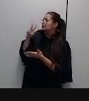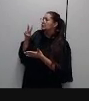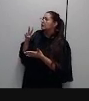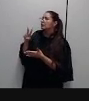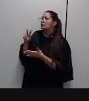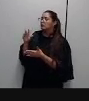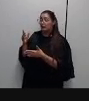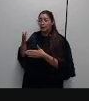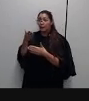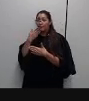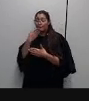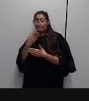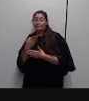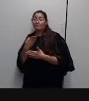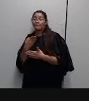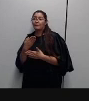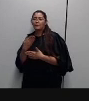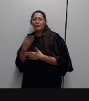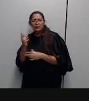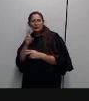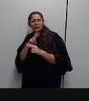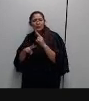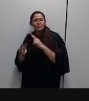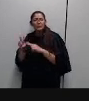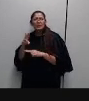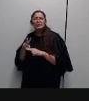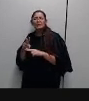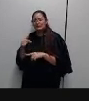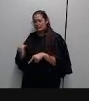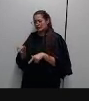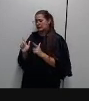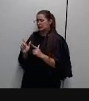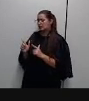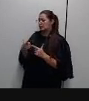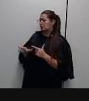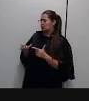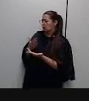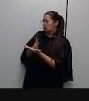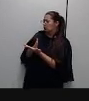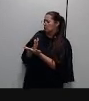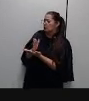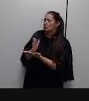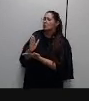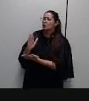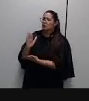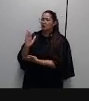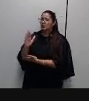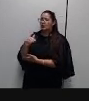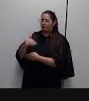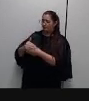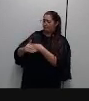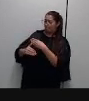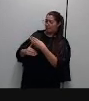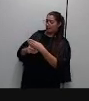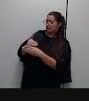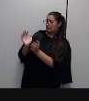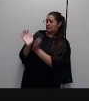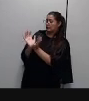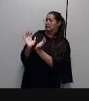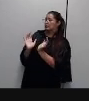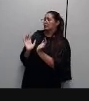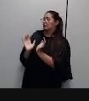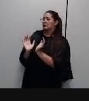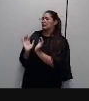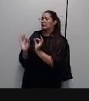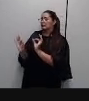todos para observarem a festa situação de não continuar aplicando que o entendimento da turma é é de que se trata de uma